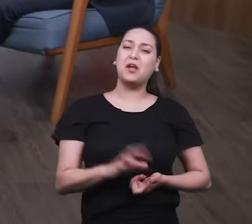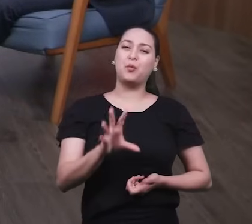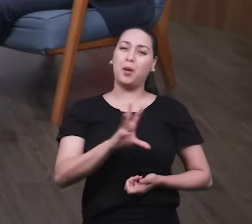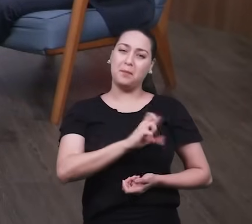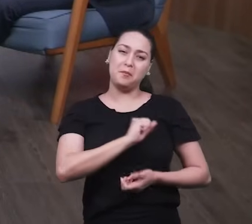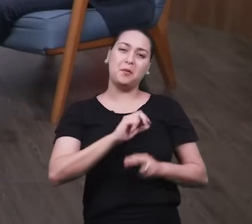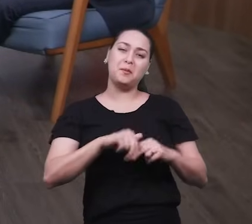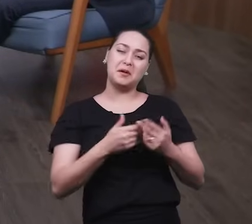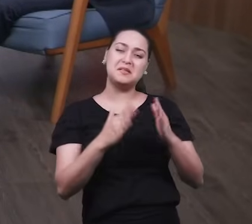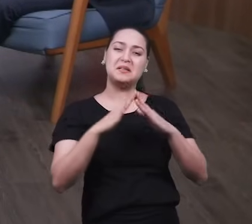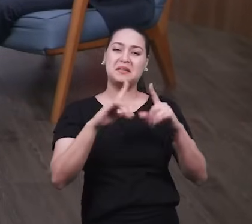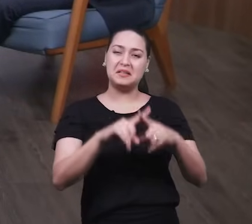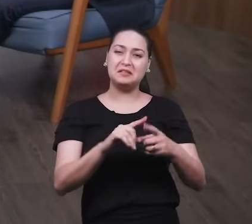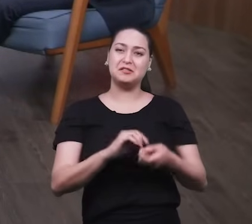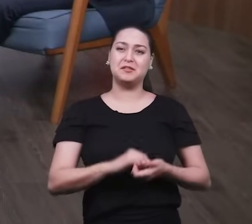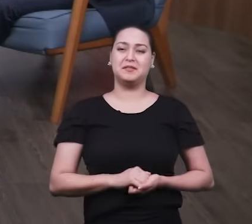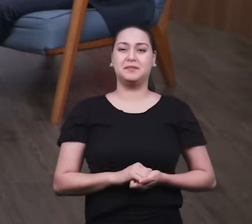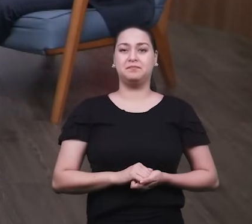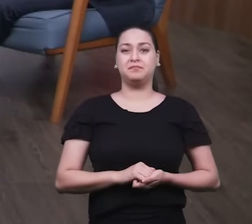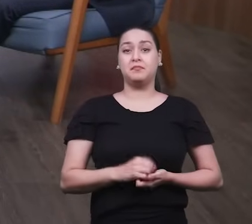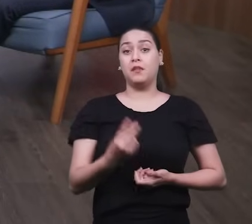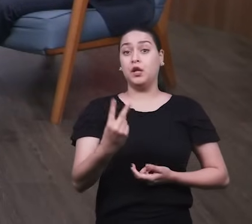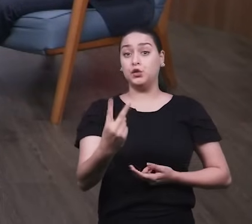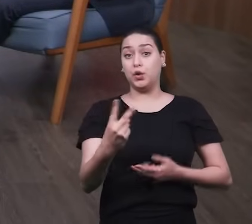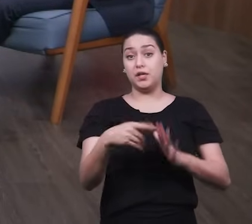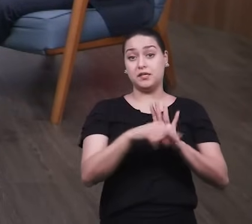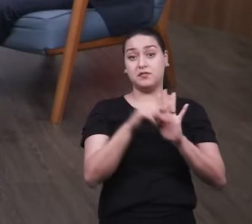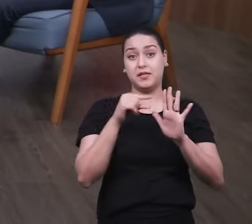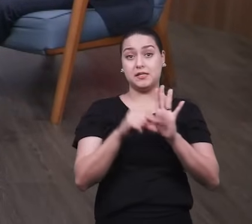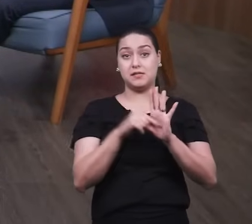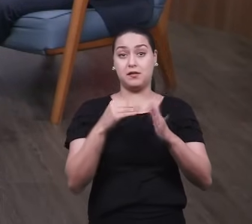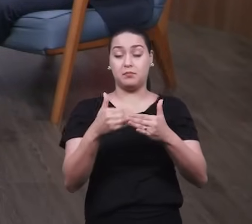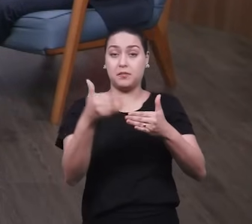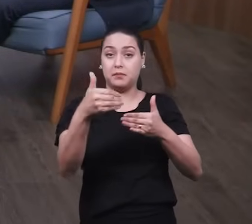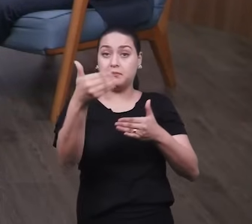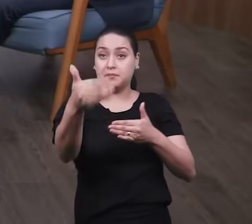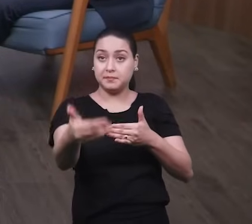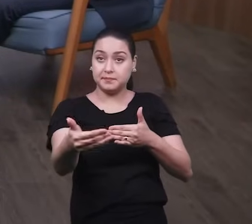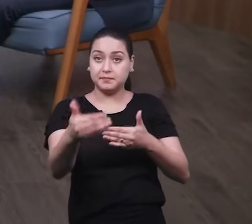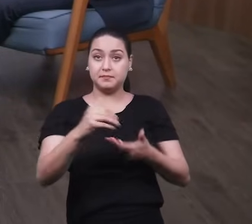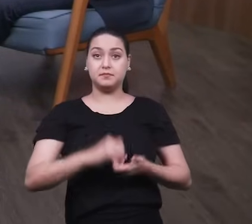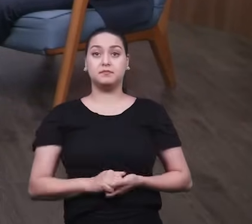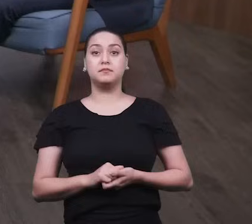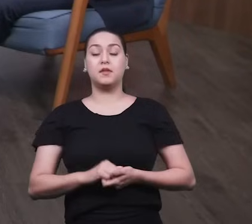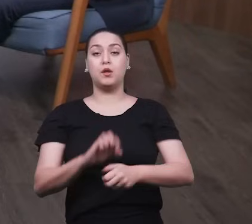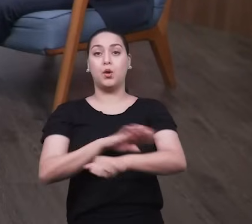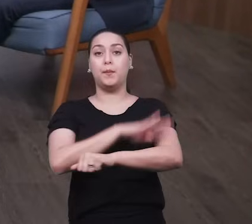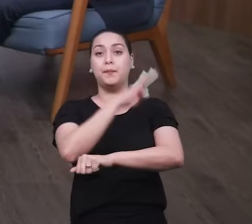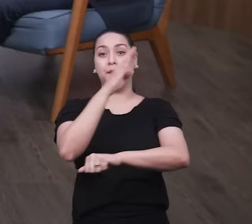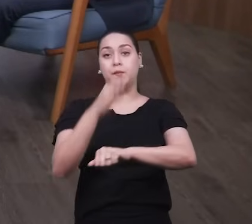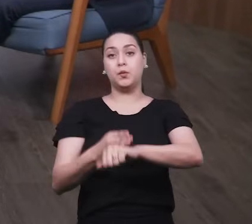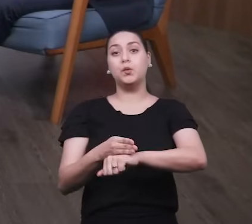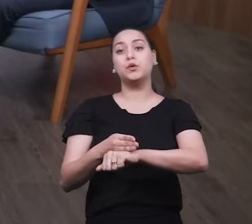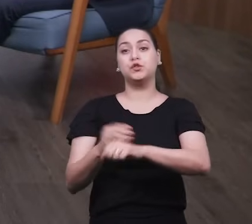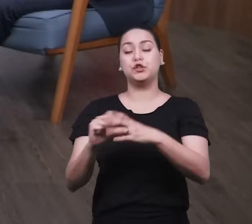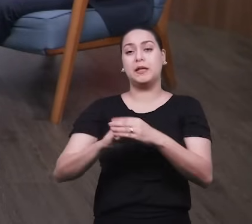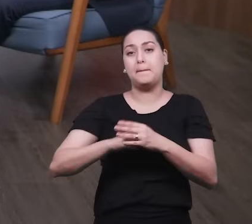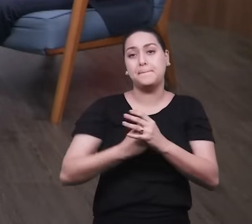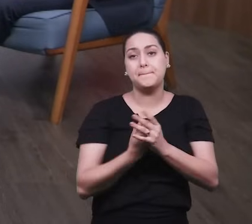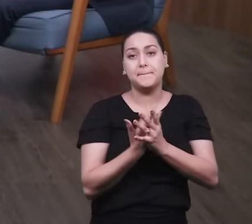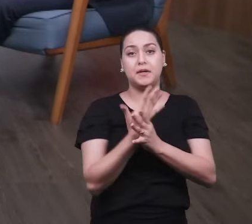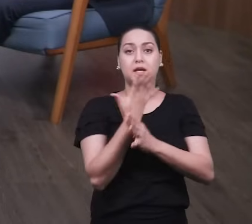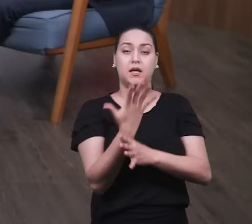nós vamos ler dois versículos na sequência, porque vocês já comentaram o Monte da Mirra,